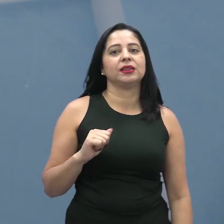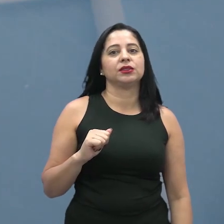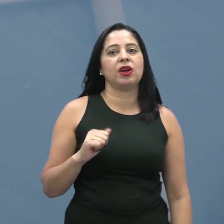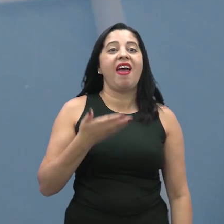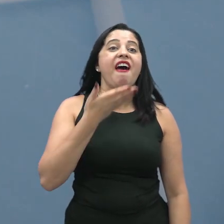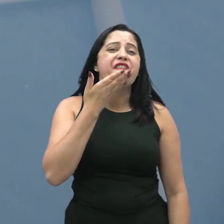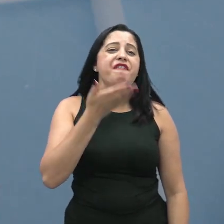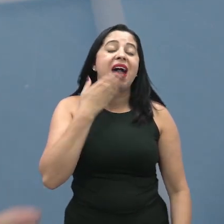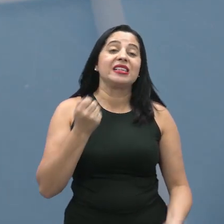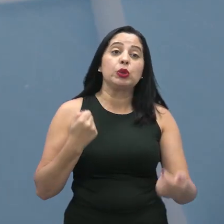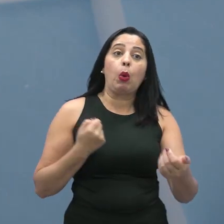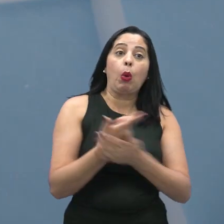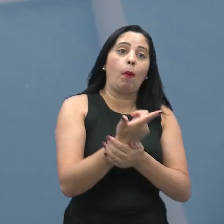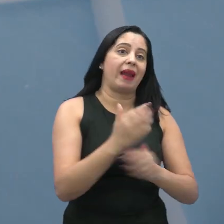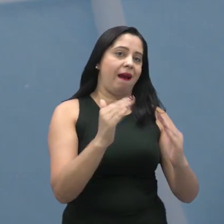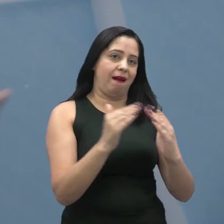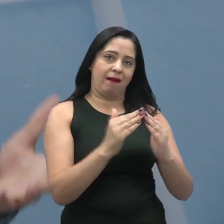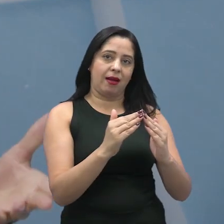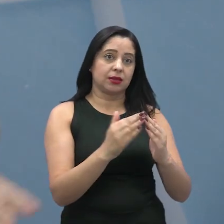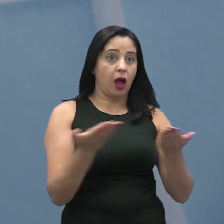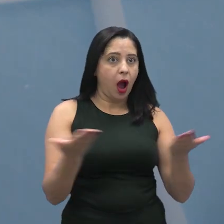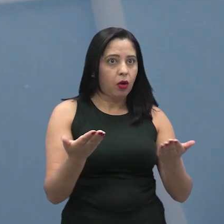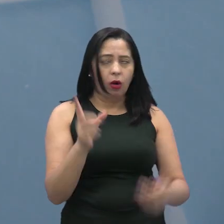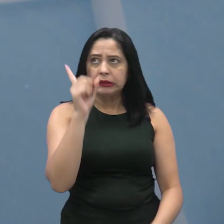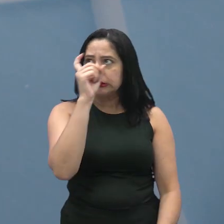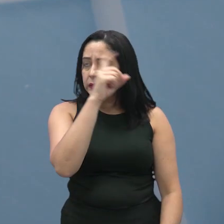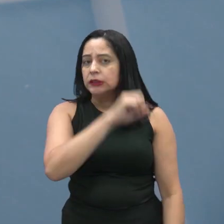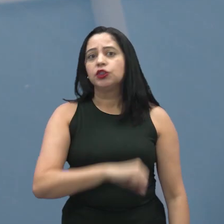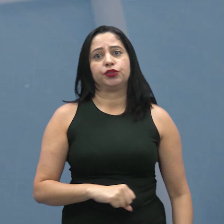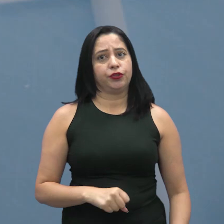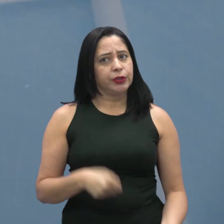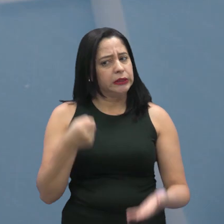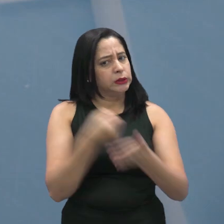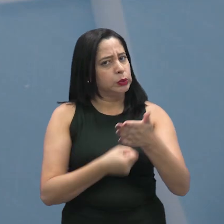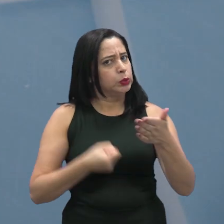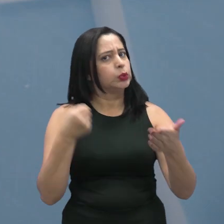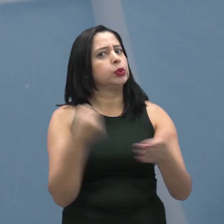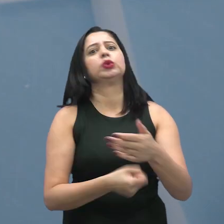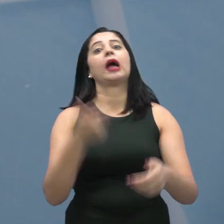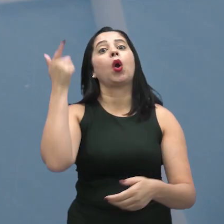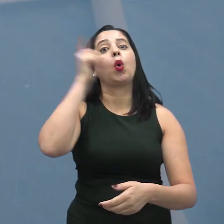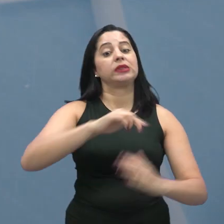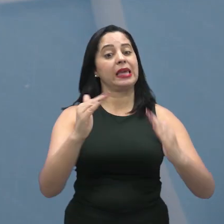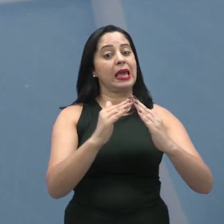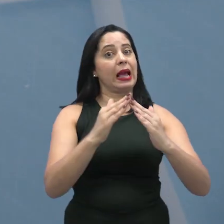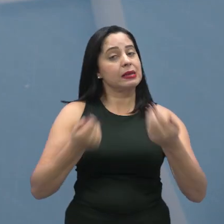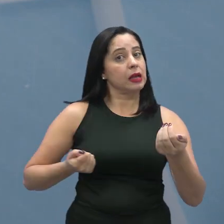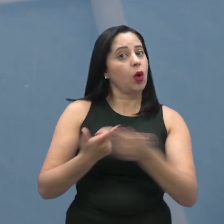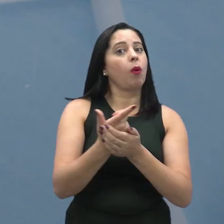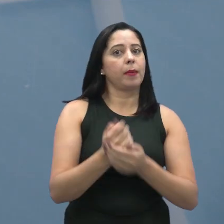era mais fácil, né? Hoje é uma luta, né, mesmo para o brasileiro conseguir ali sua casa própria. A gente sabe